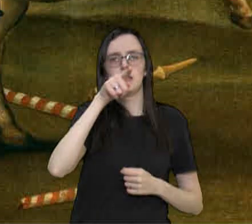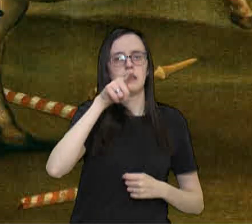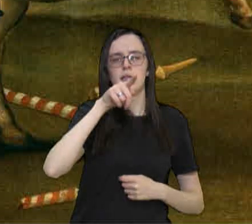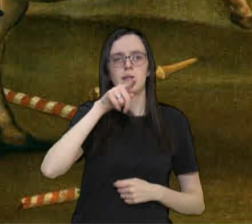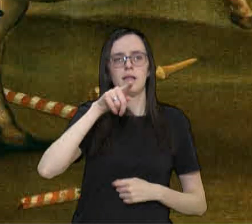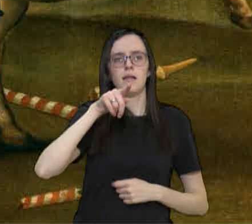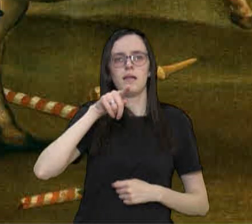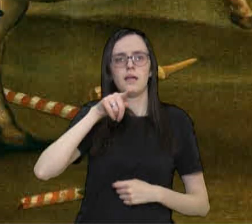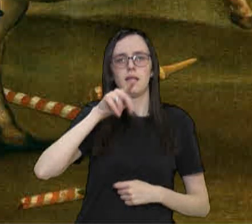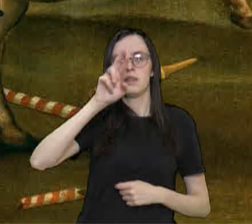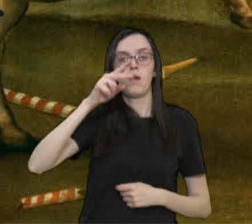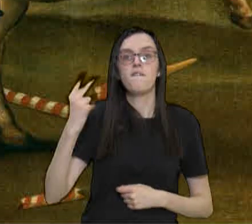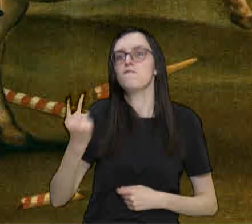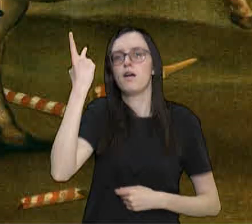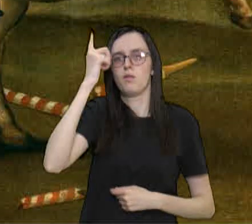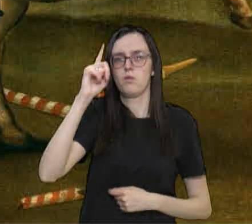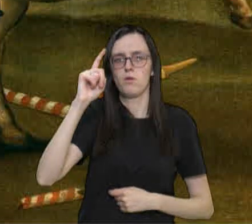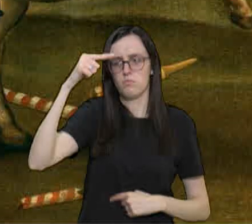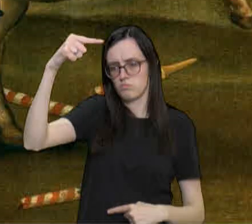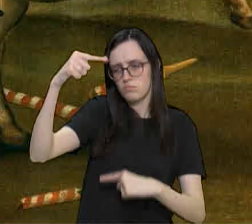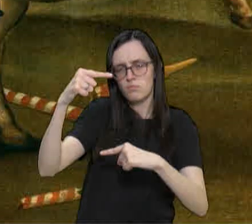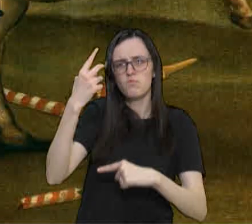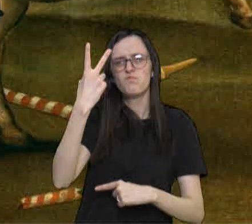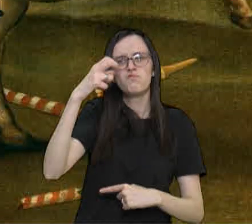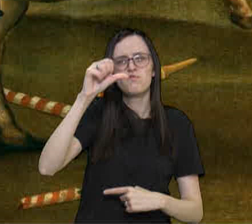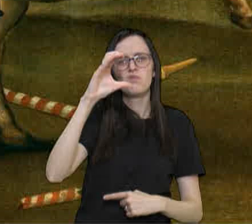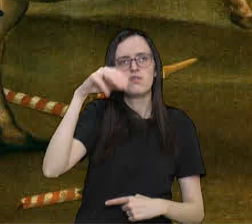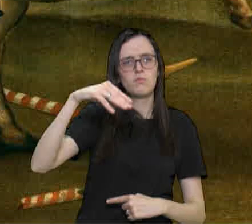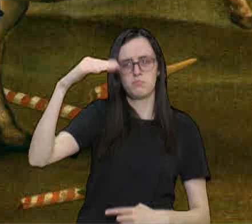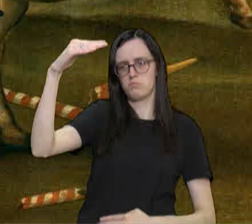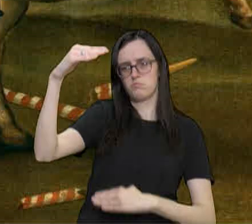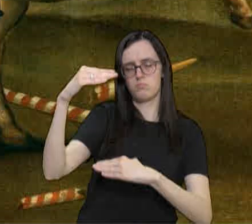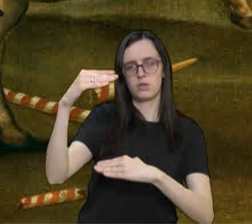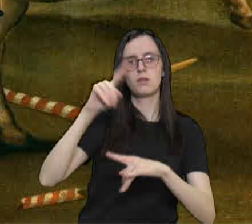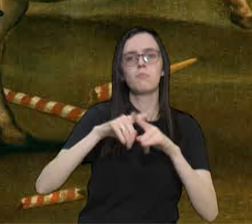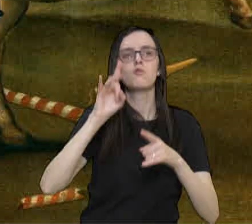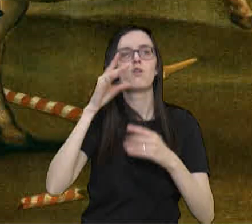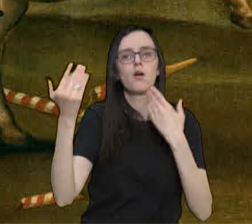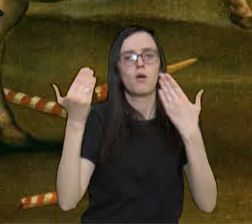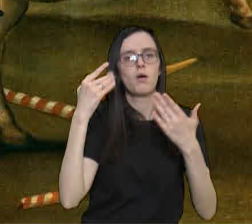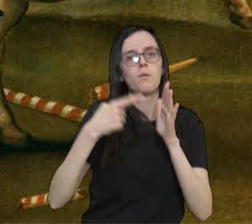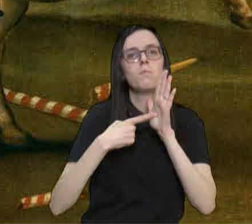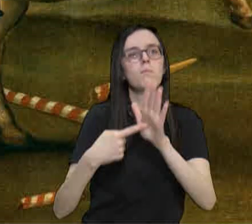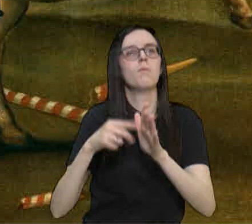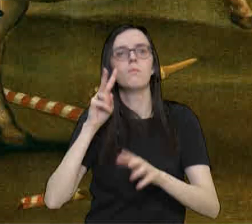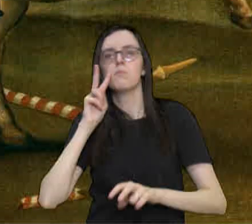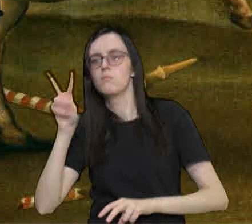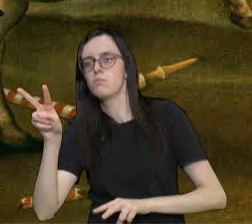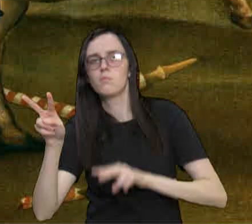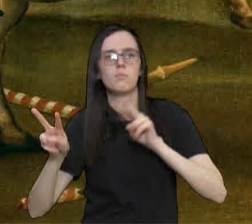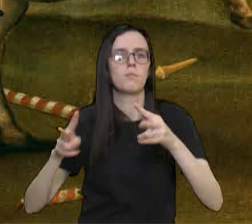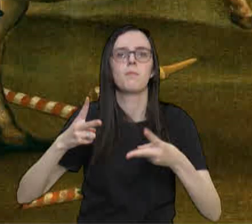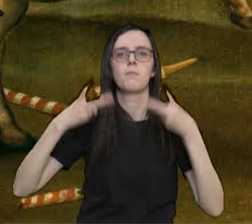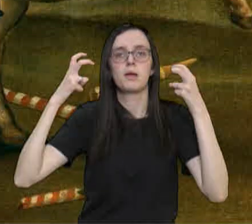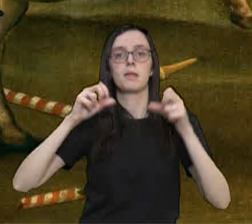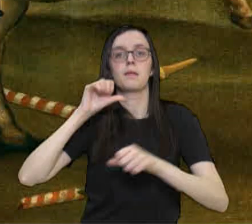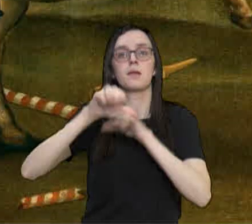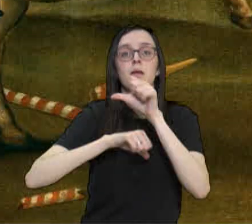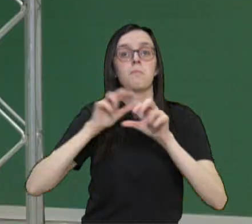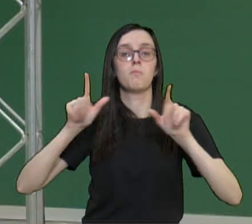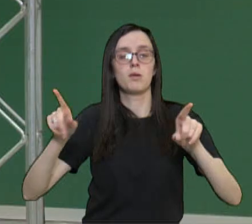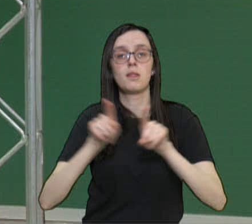muito valorizada, acho que tinha 29 centímetros de tamanho. Tudo. Mas é para vocês verem a concepção de a mudança, né,